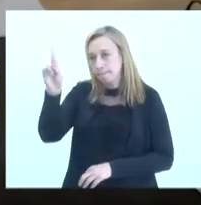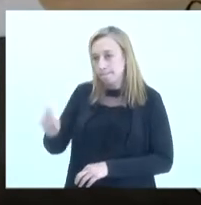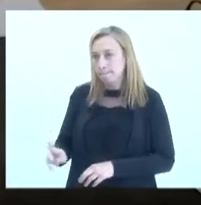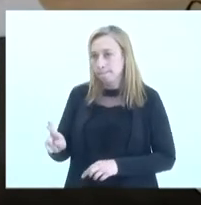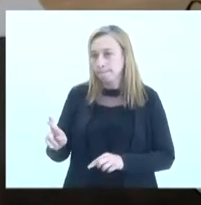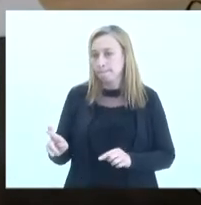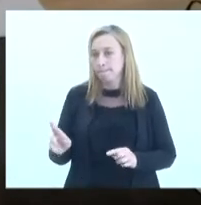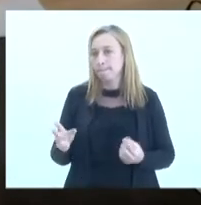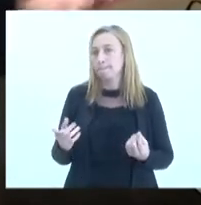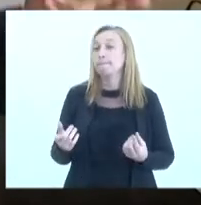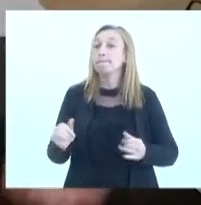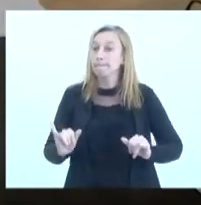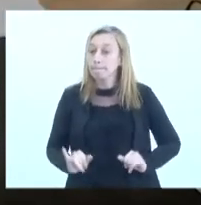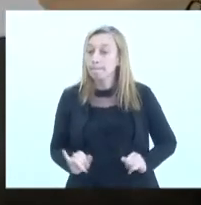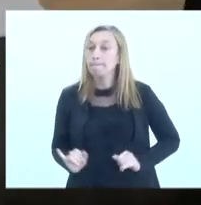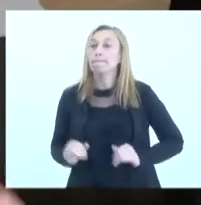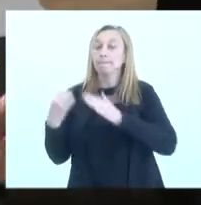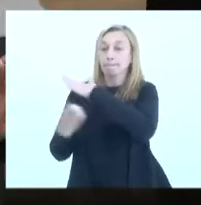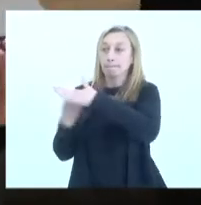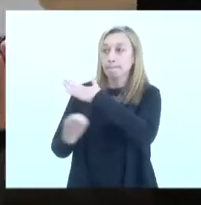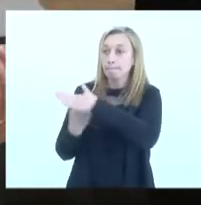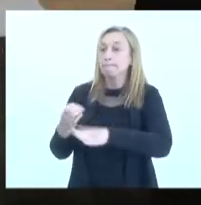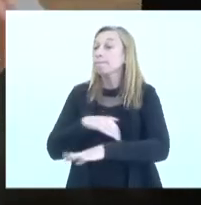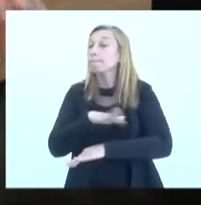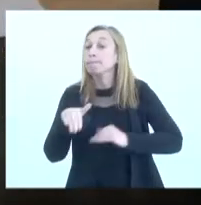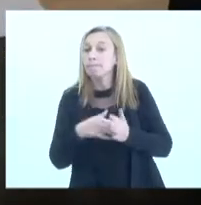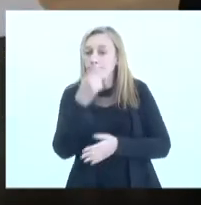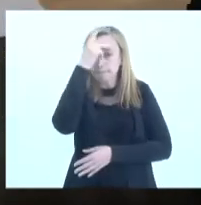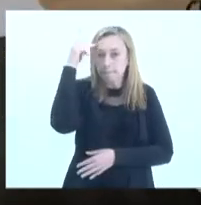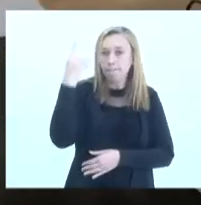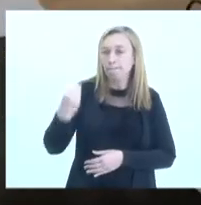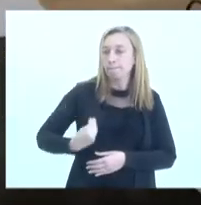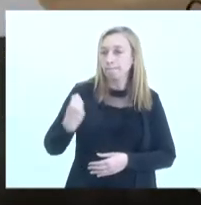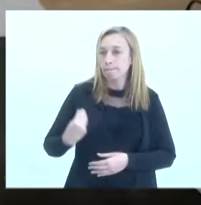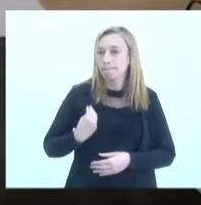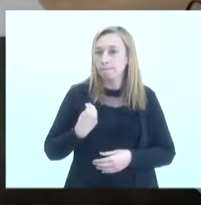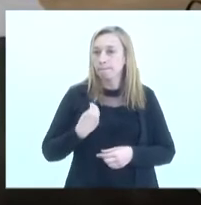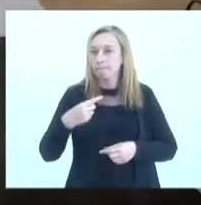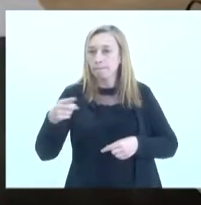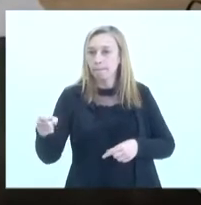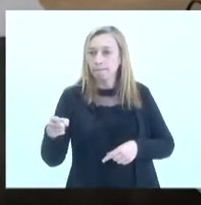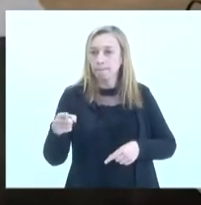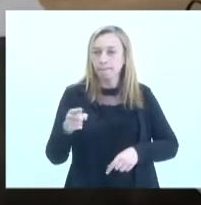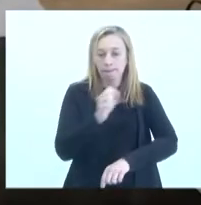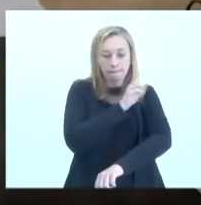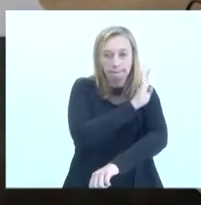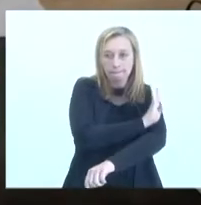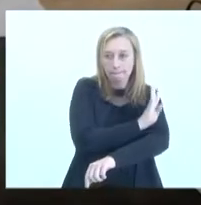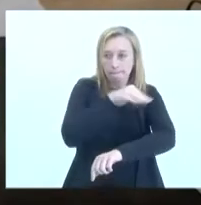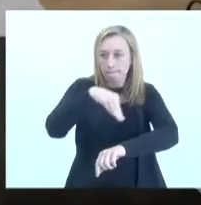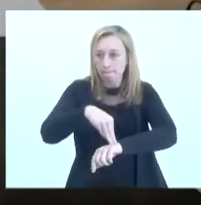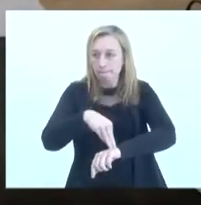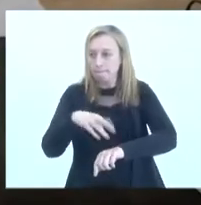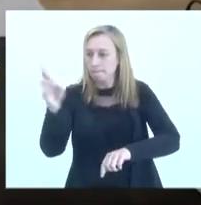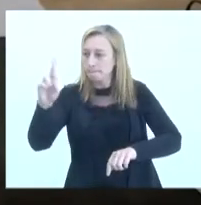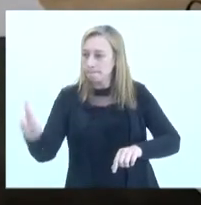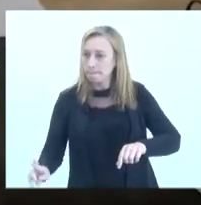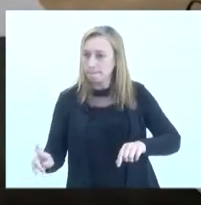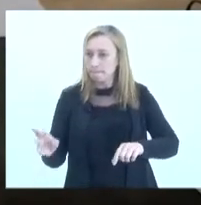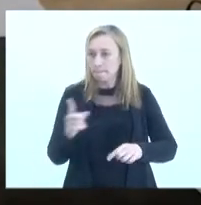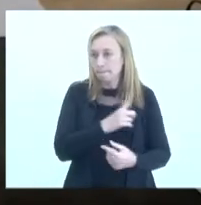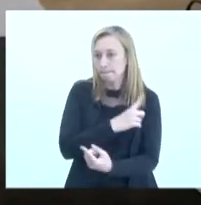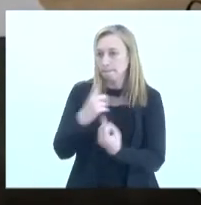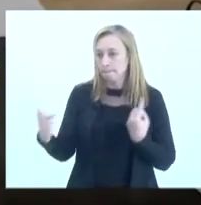Não só as montadoras, eu estou exemplificando ela, mas todo mundo que vive nesse vai e vem entre Barra Mansa e Resende vão sofrer. Isso